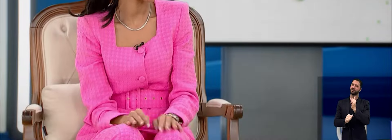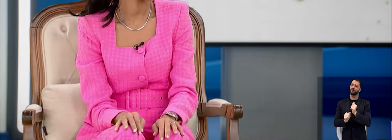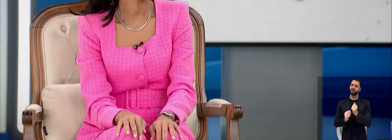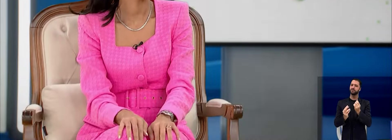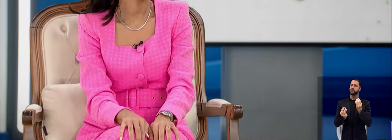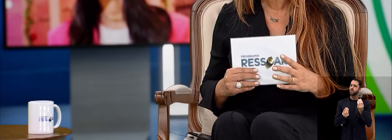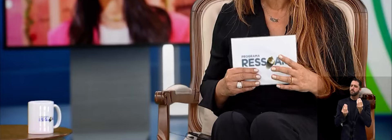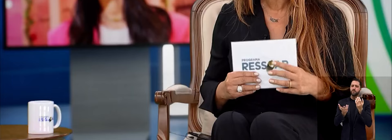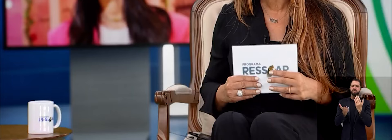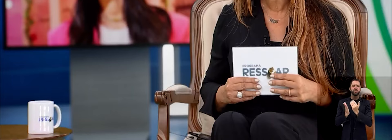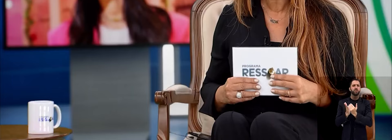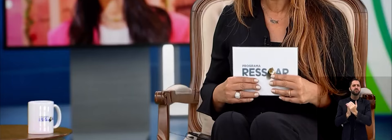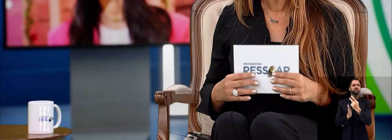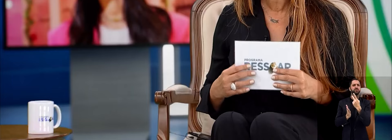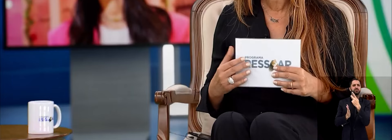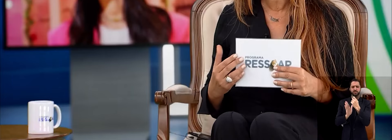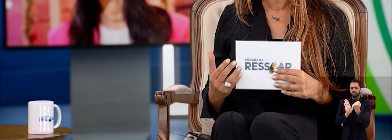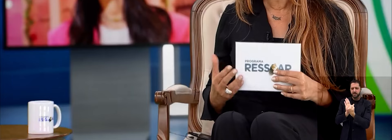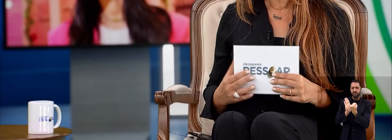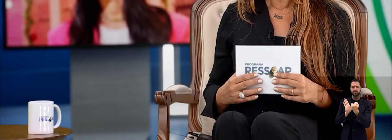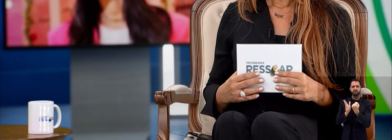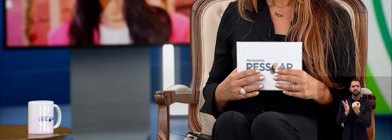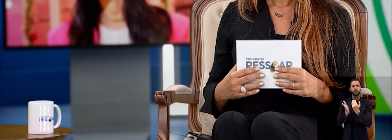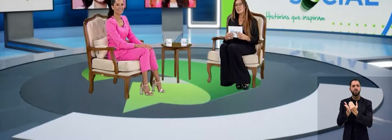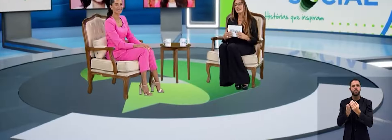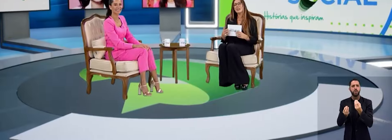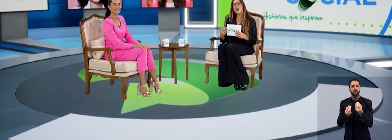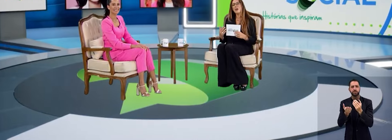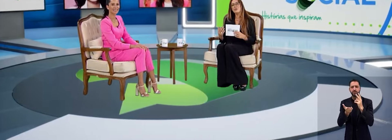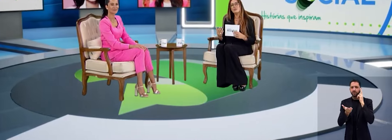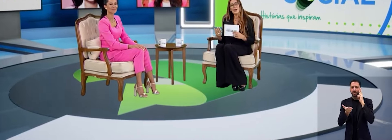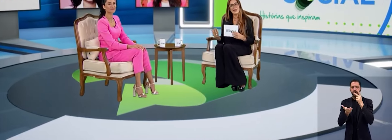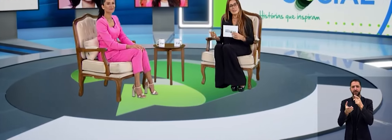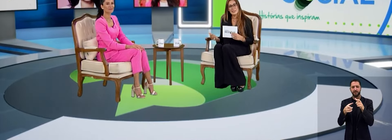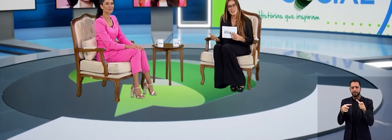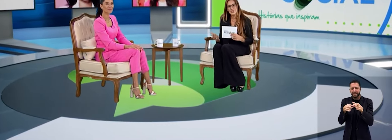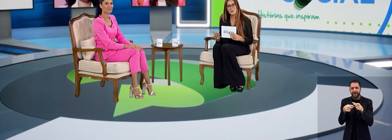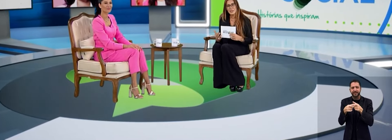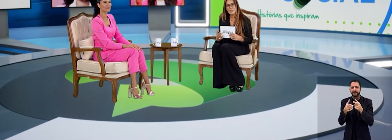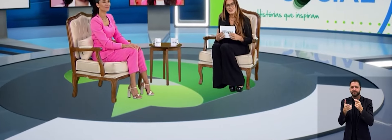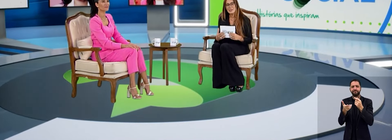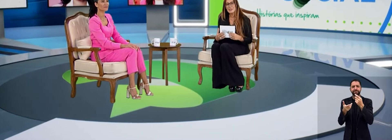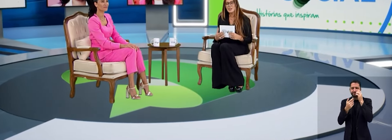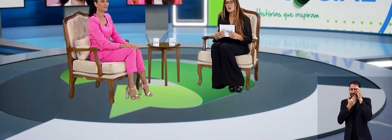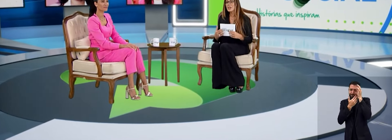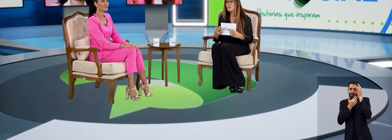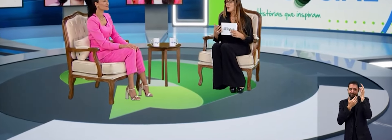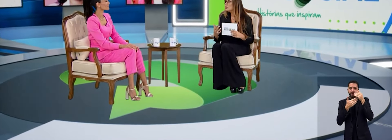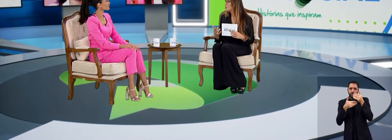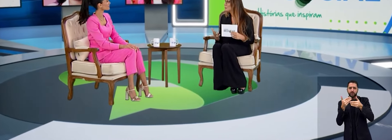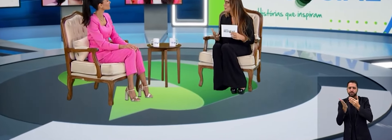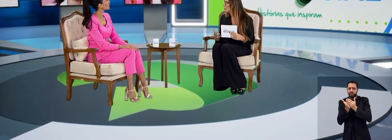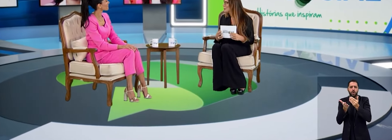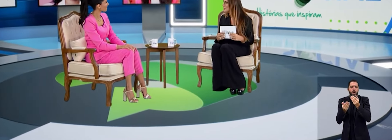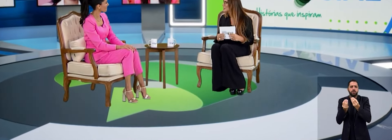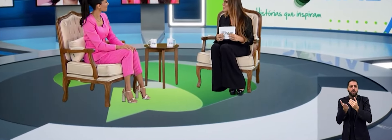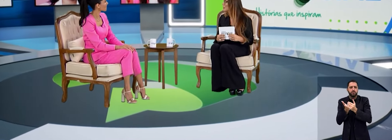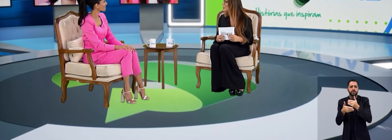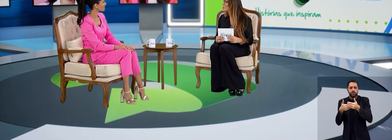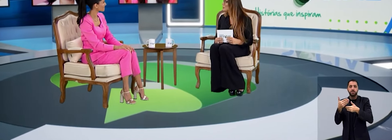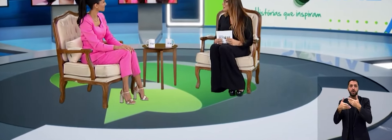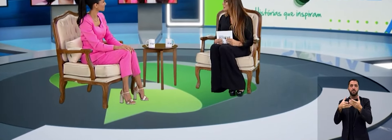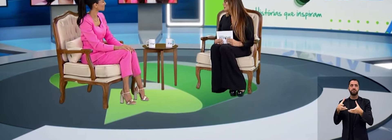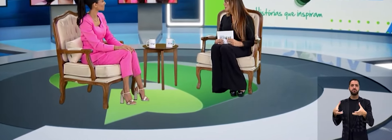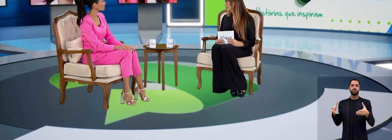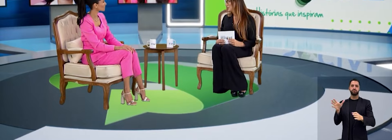contando para a gente como é que surgiu a ideia de criar uma clínica de beleza e o que que motivou se